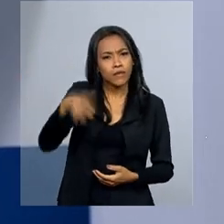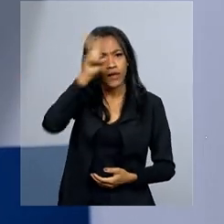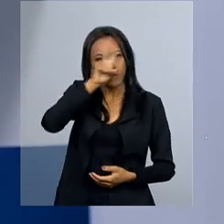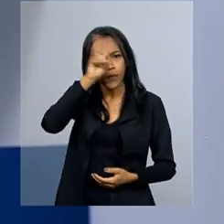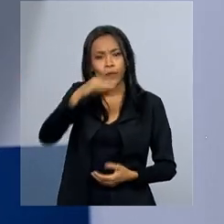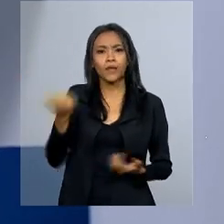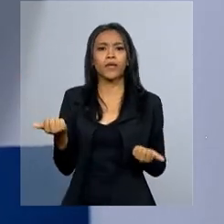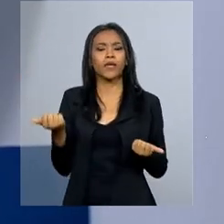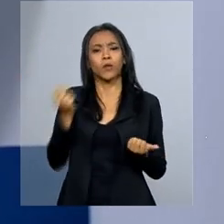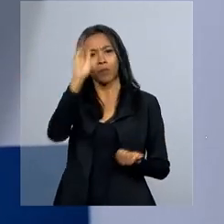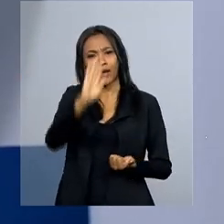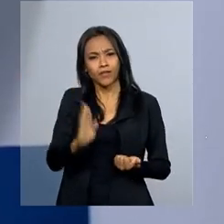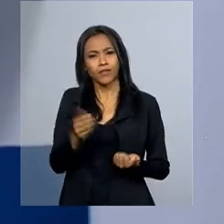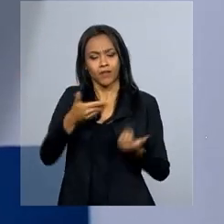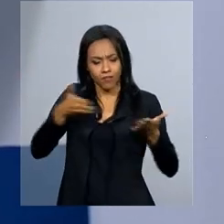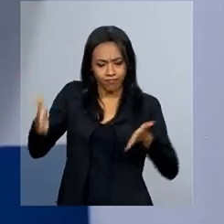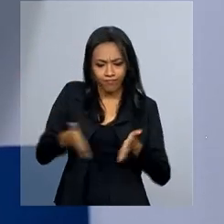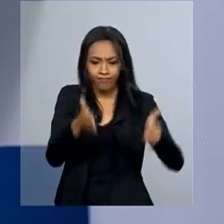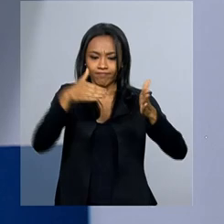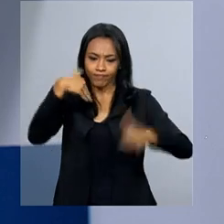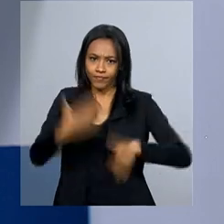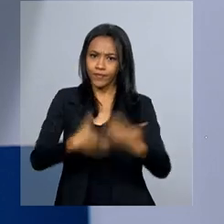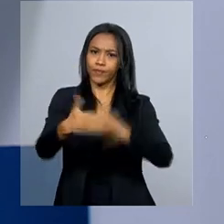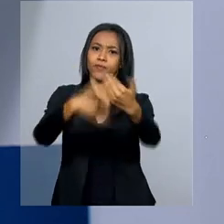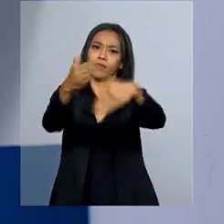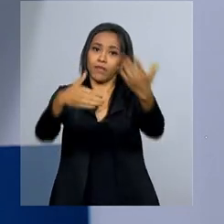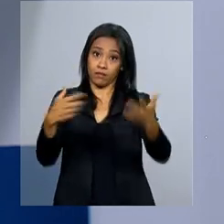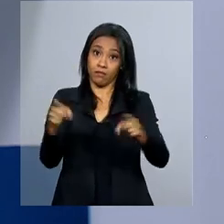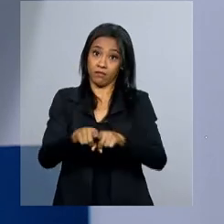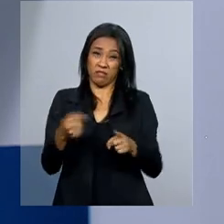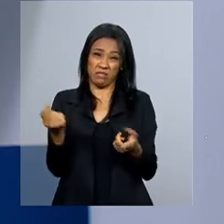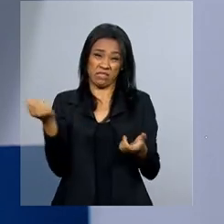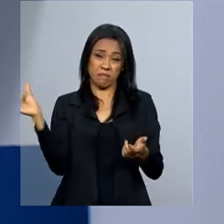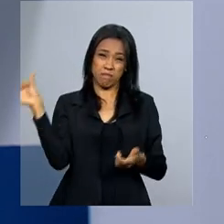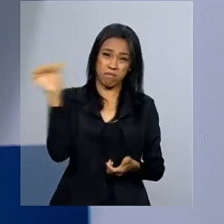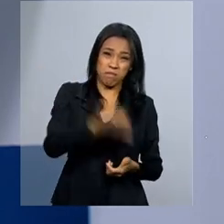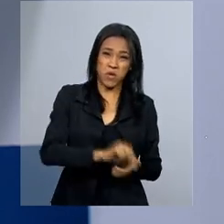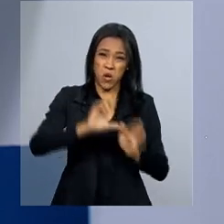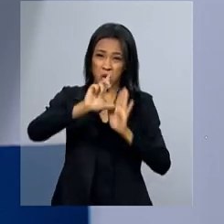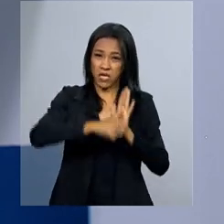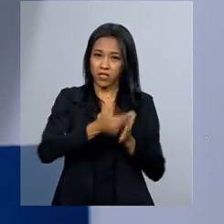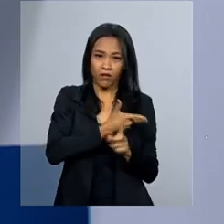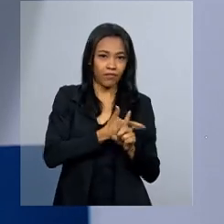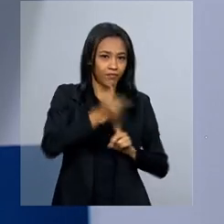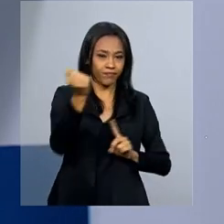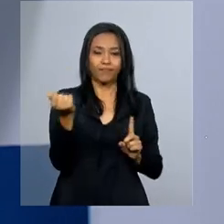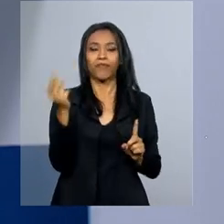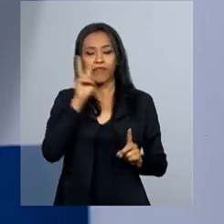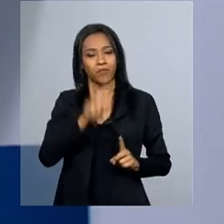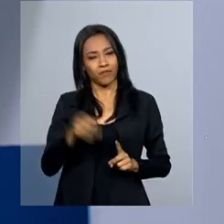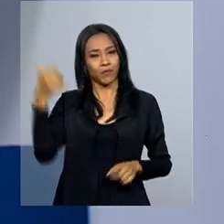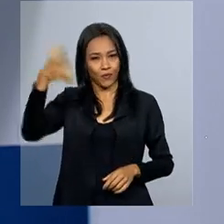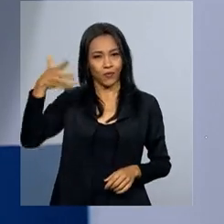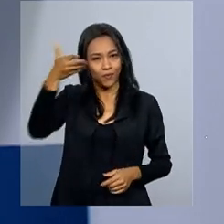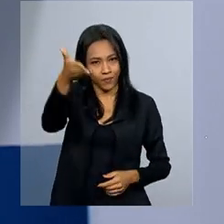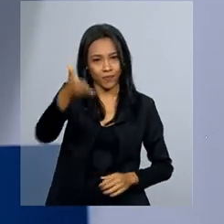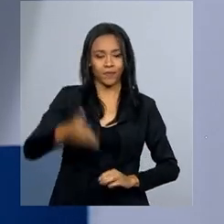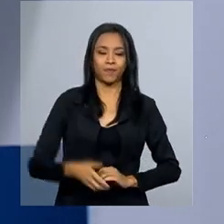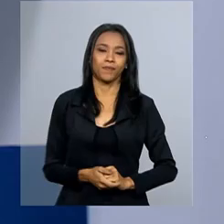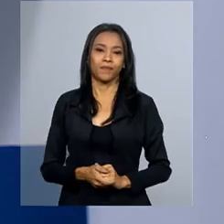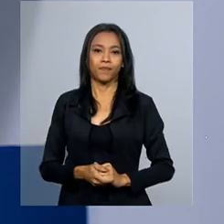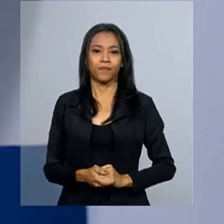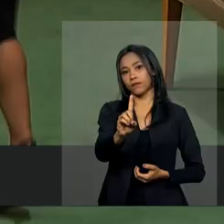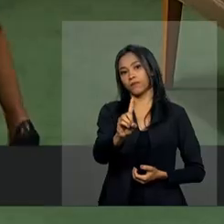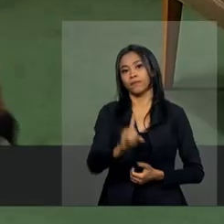o Brasil ao trilho do desenvolvimento ao vencer a pior recessão da história. Vamos ver o discurso do presidente no